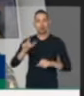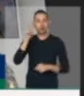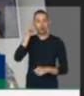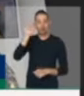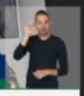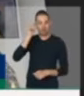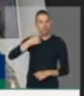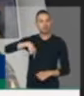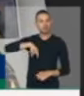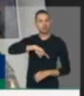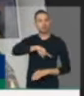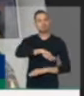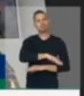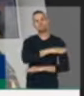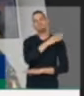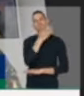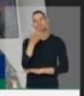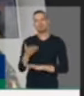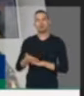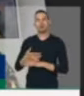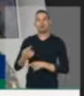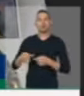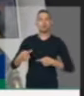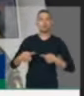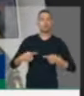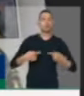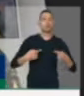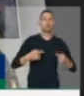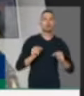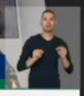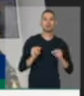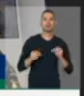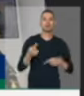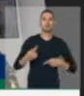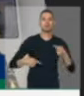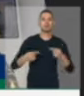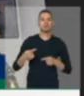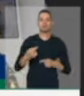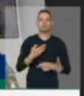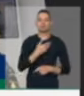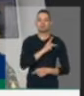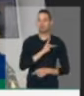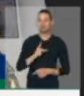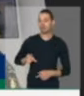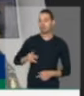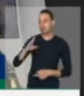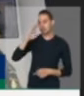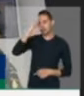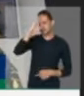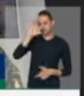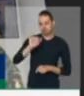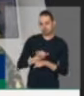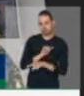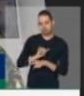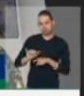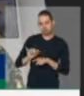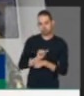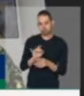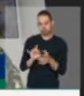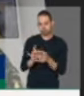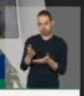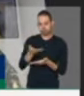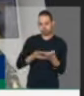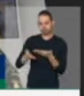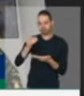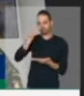debatendo as aventuras antidemocráticas do presidente da República. Quer dizer, são aventuras, e eu falo esse